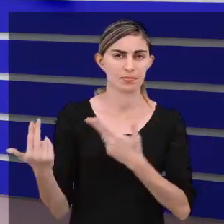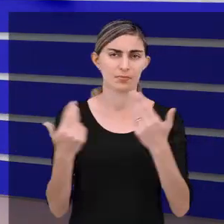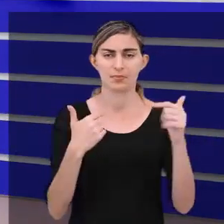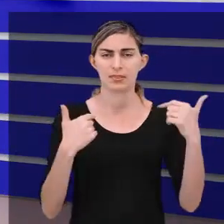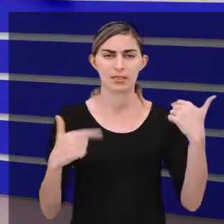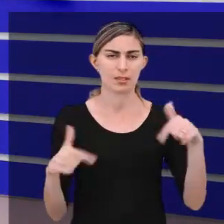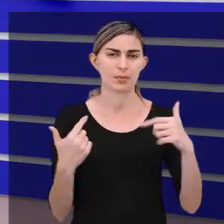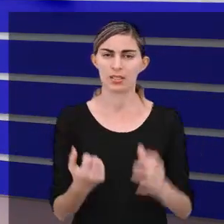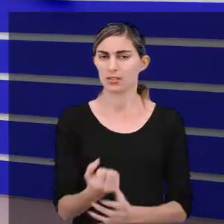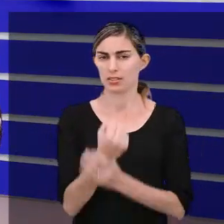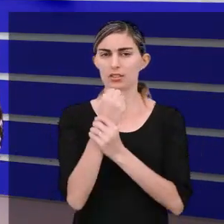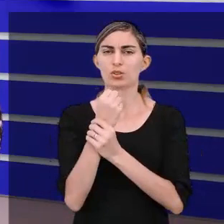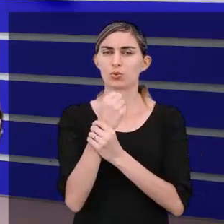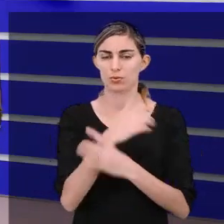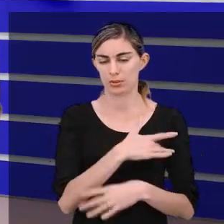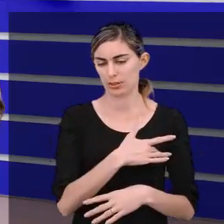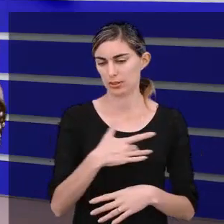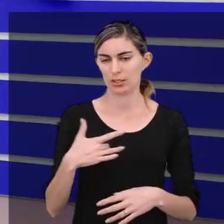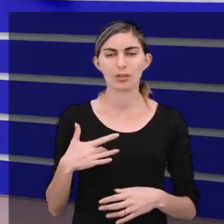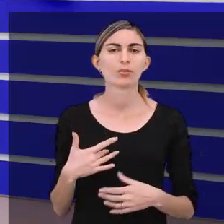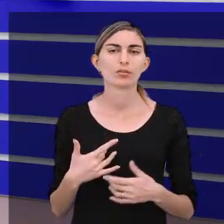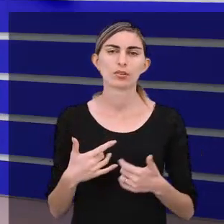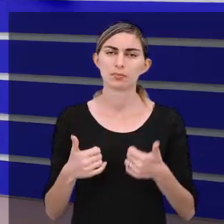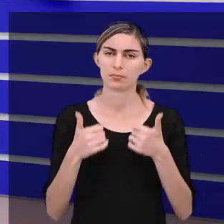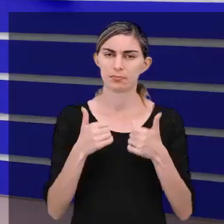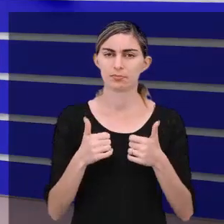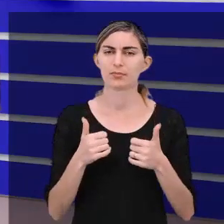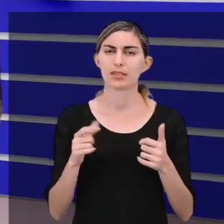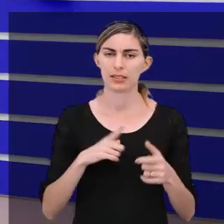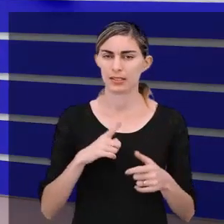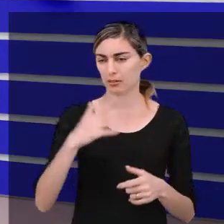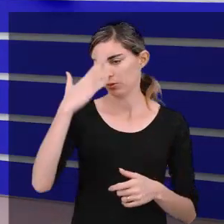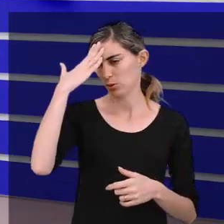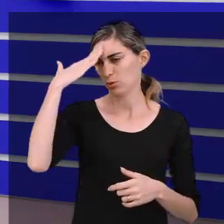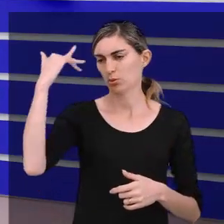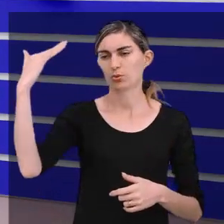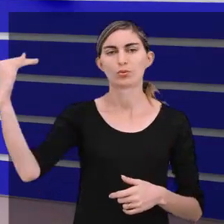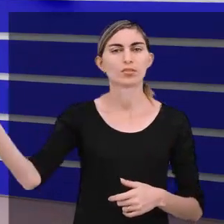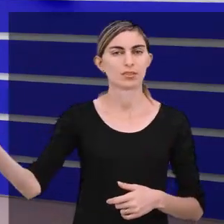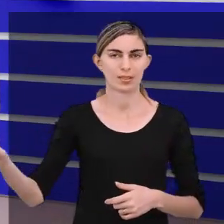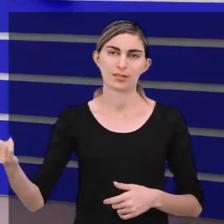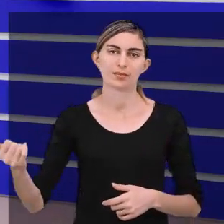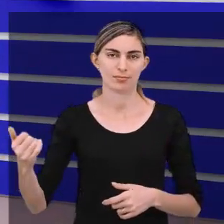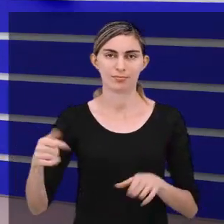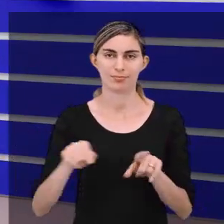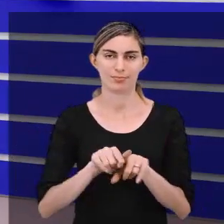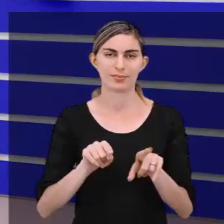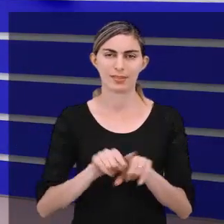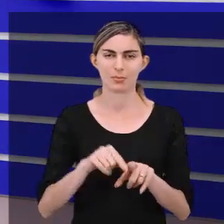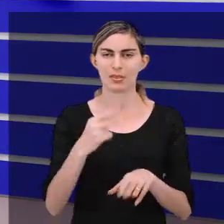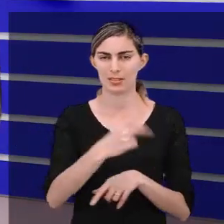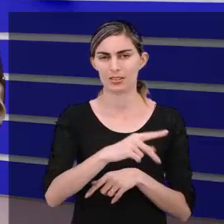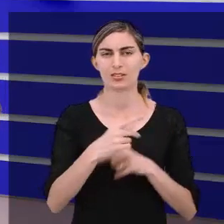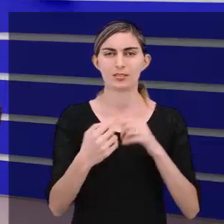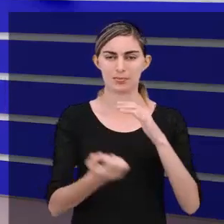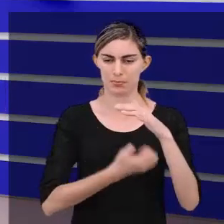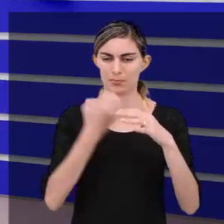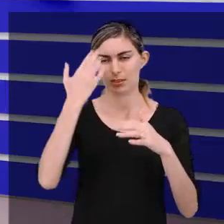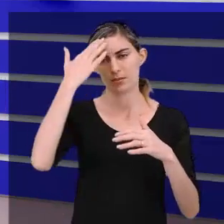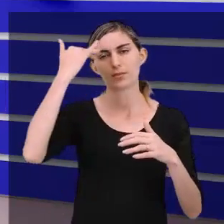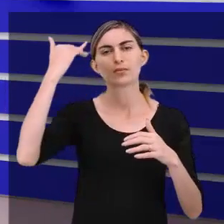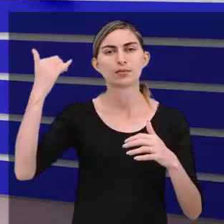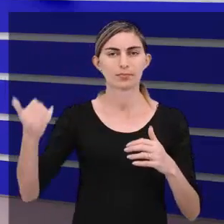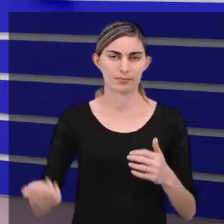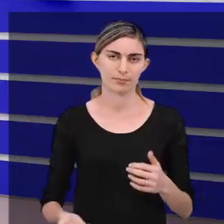trabalhando seguras e com saúde, elas tendem a ter sucesso para si mesma, e sucesso também para a organização, trazendo